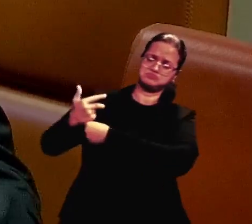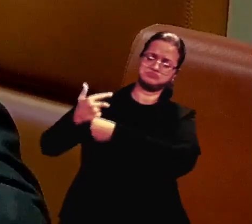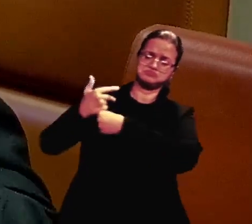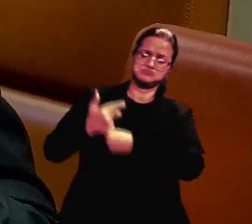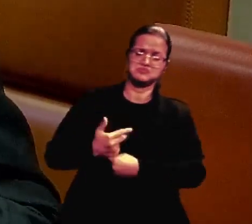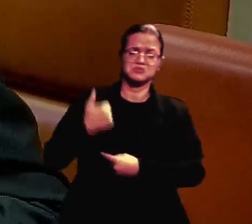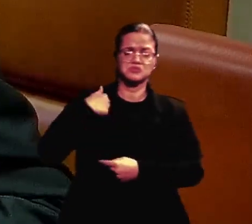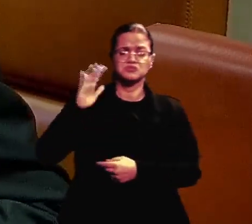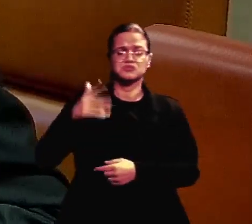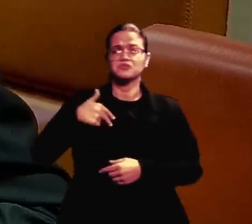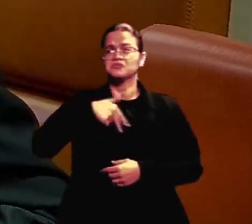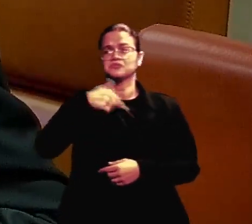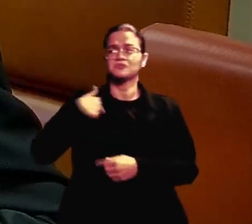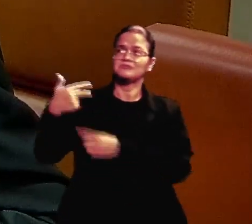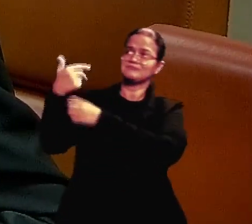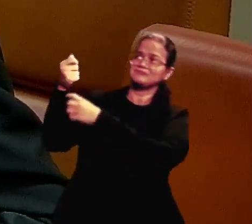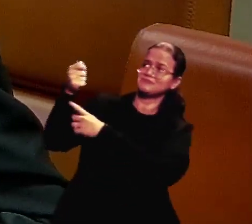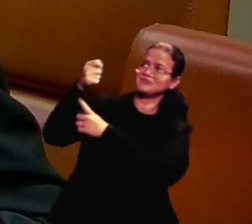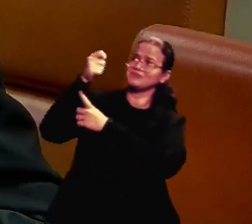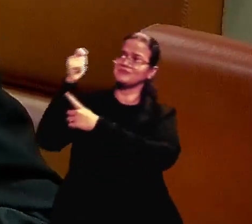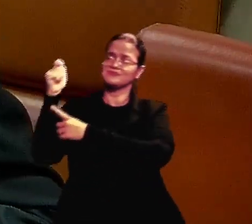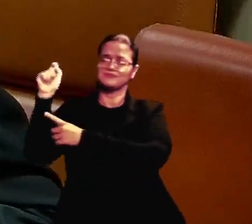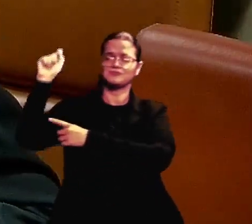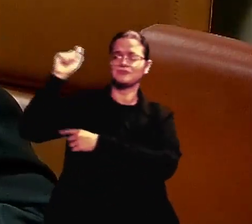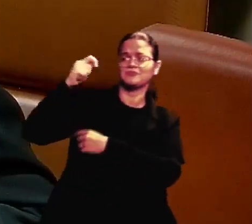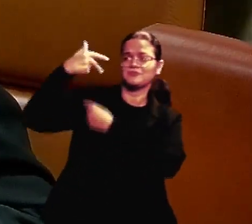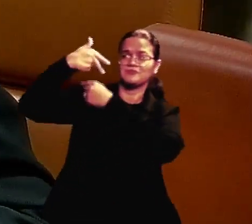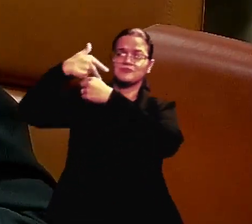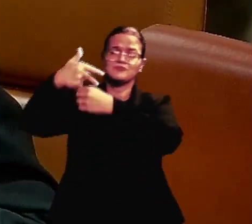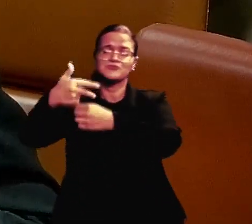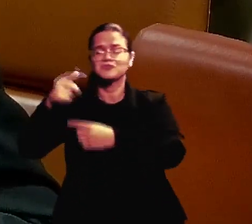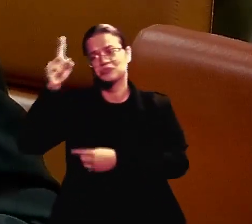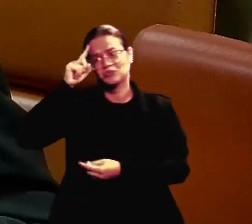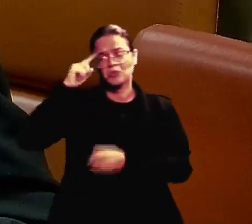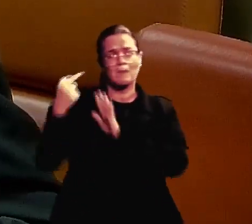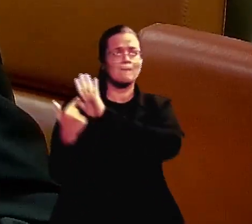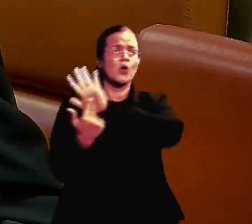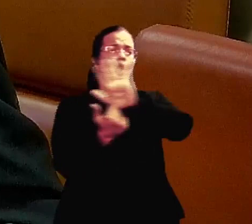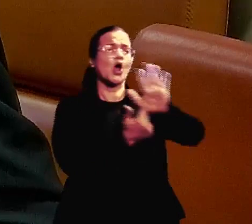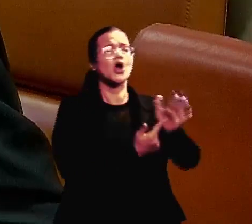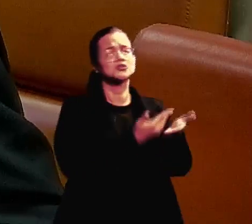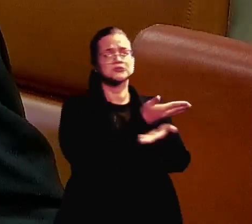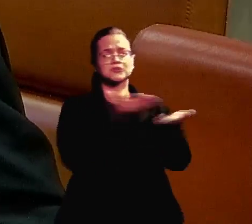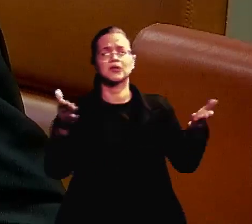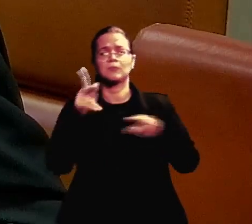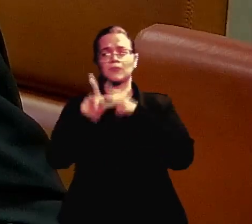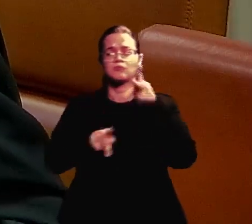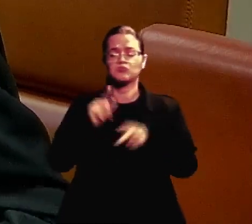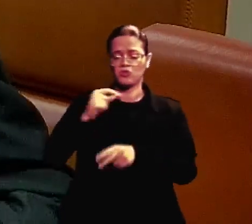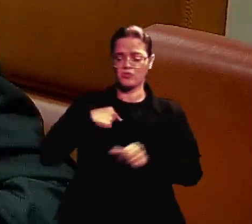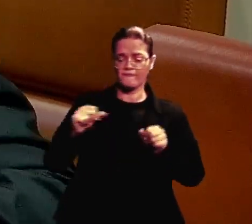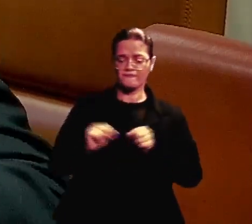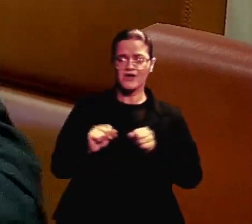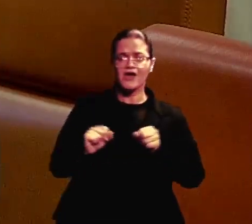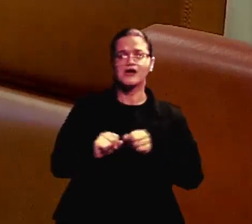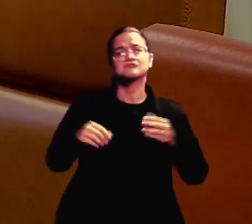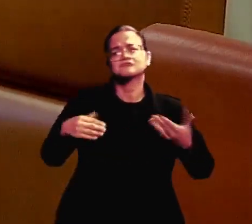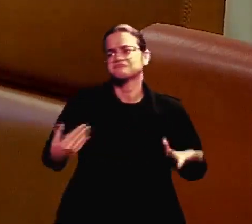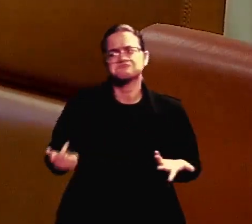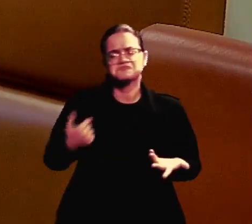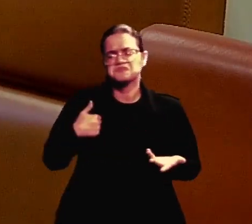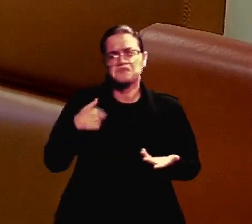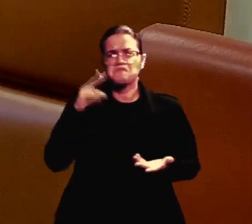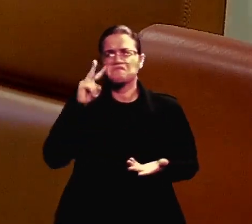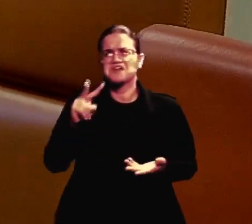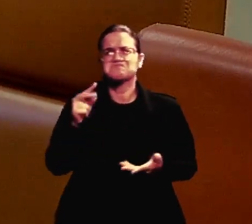ando com uma câmera o dia inteiro, né? Eu não, todos nós andamos aqui, das nossas ações. Nossa. Então, eu